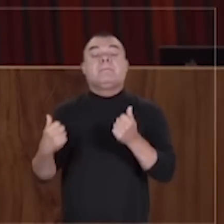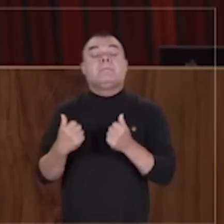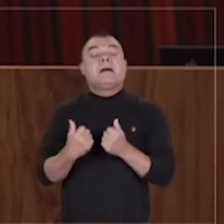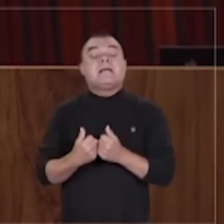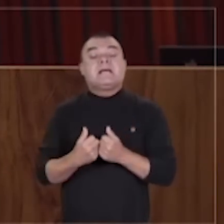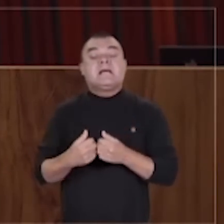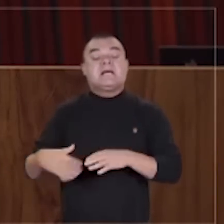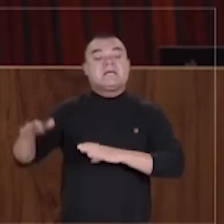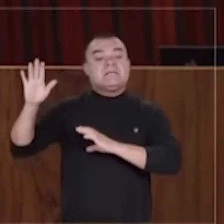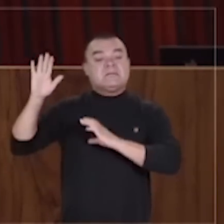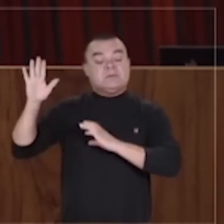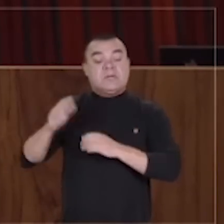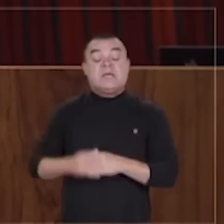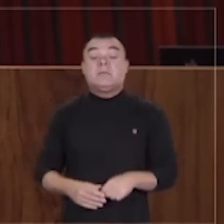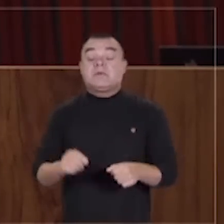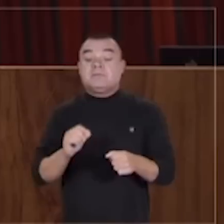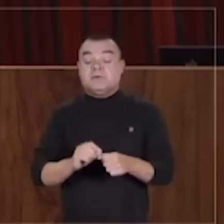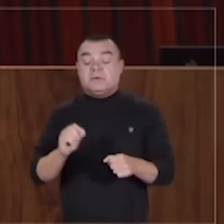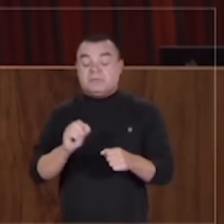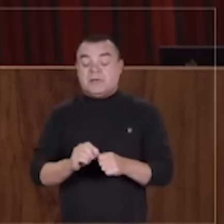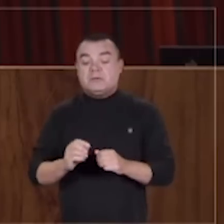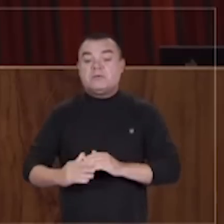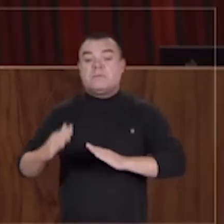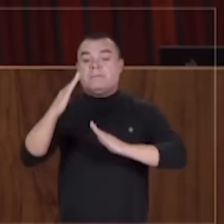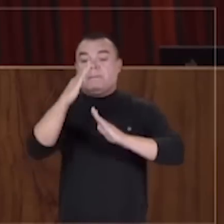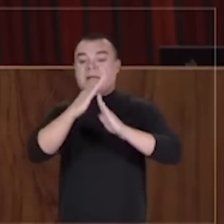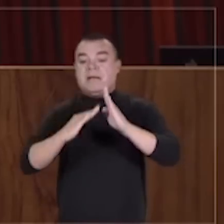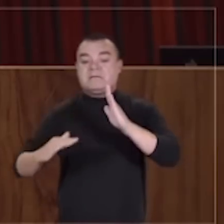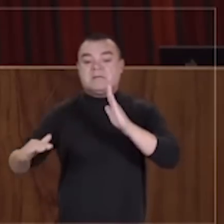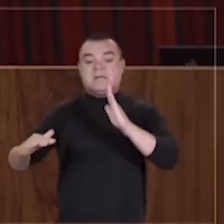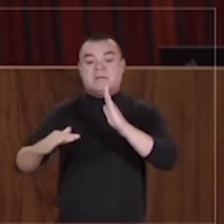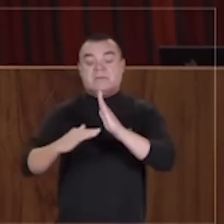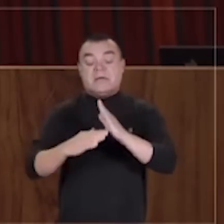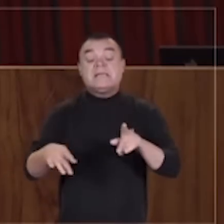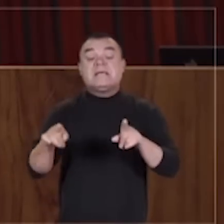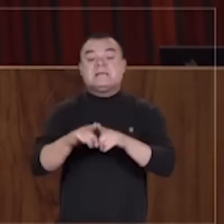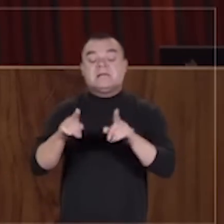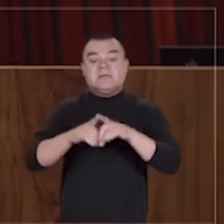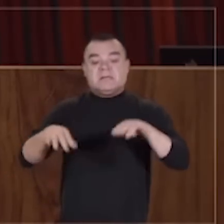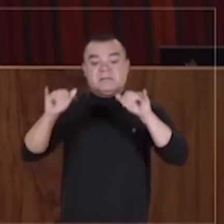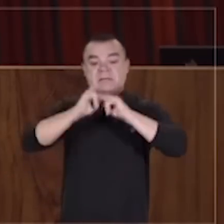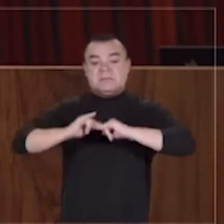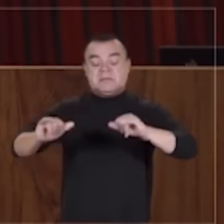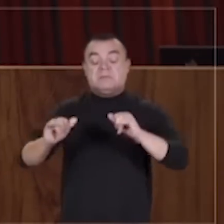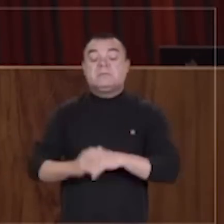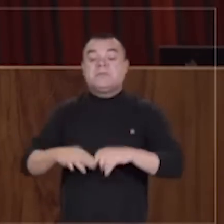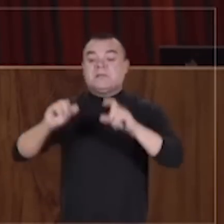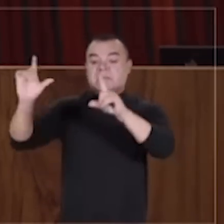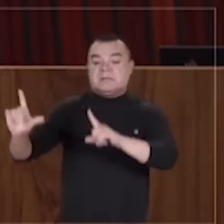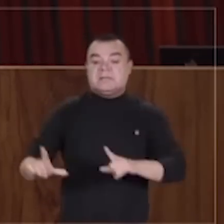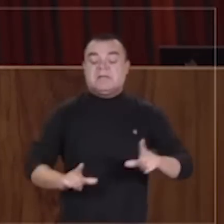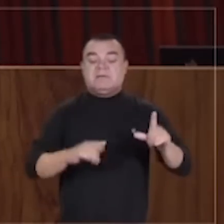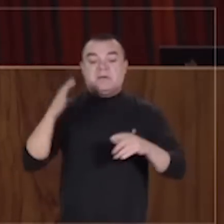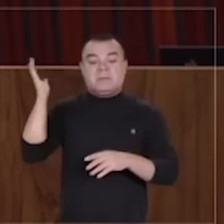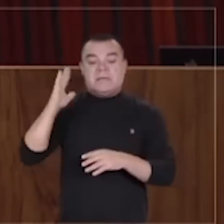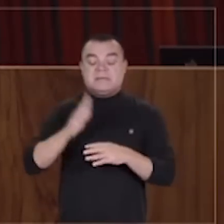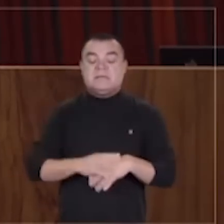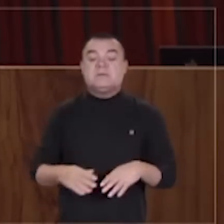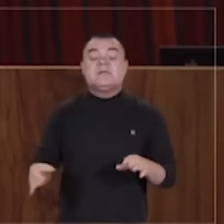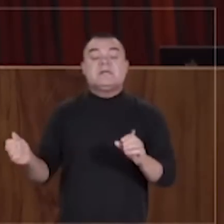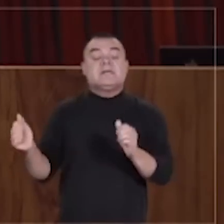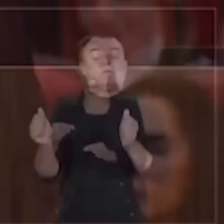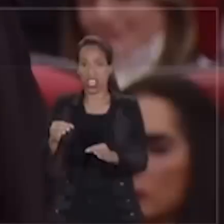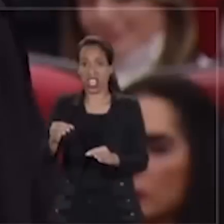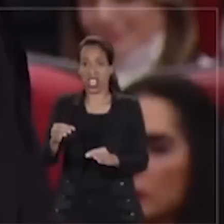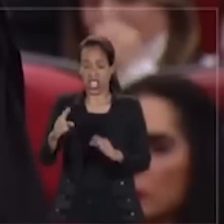realizada no Palácio da Alvorada e ainda transmitida pela TV Brasil, ligada à empresa